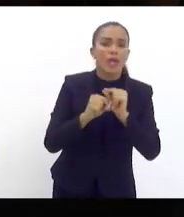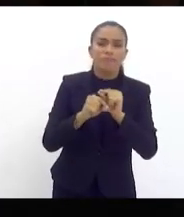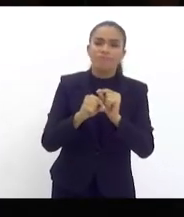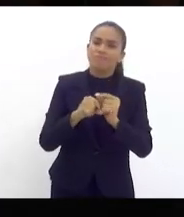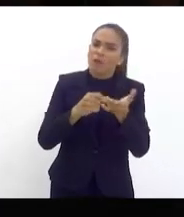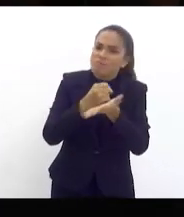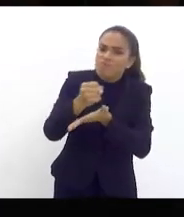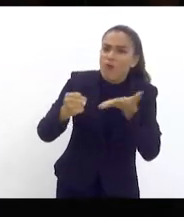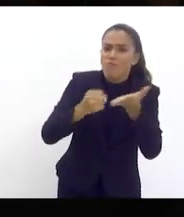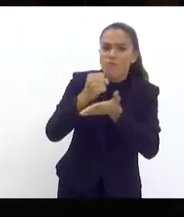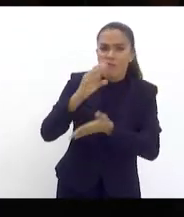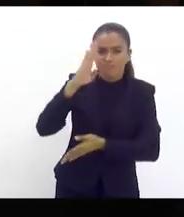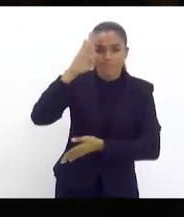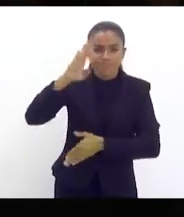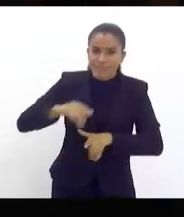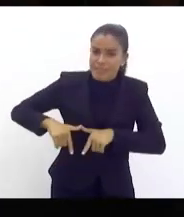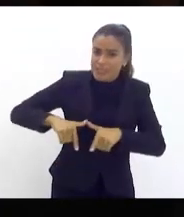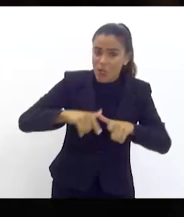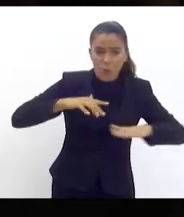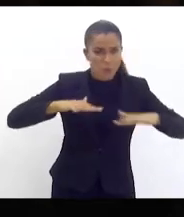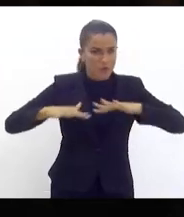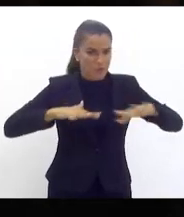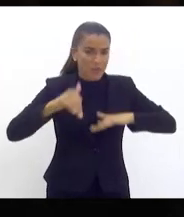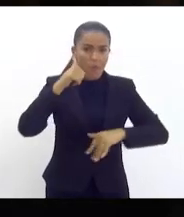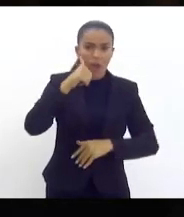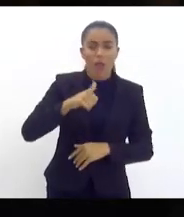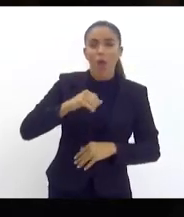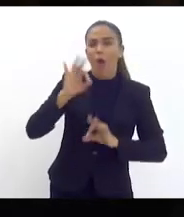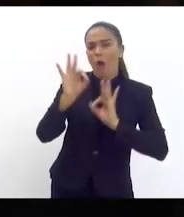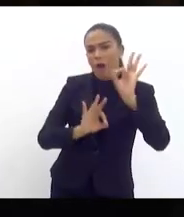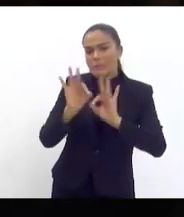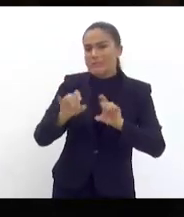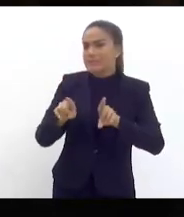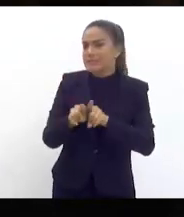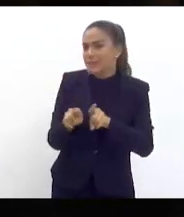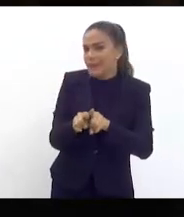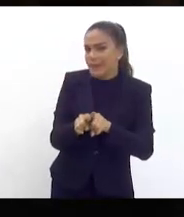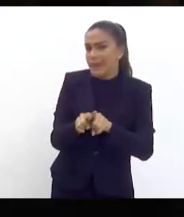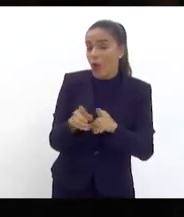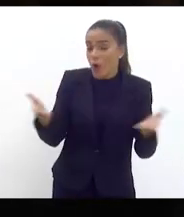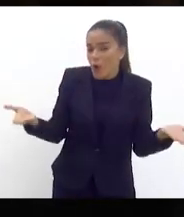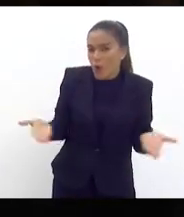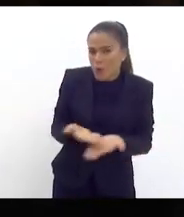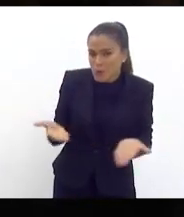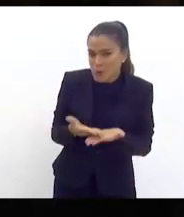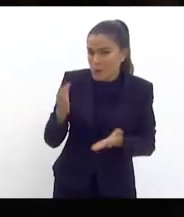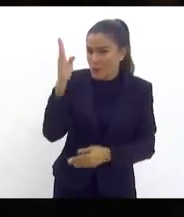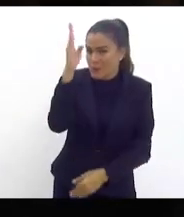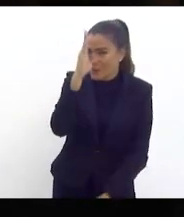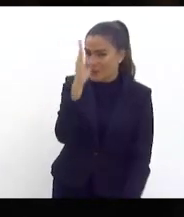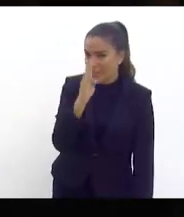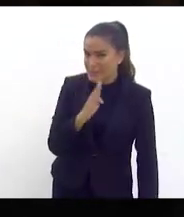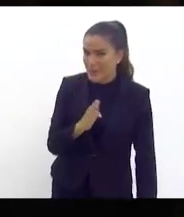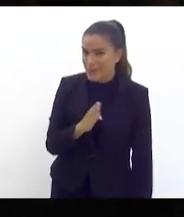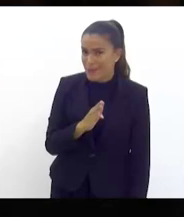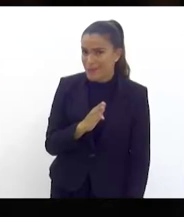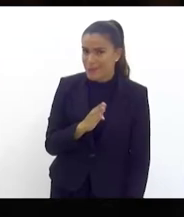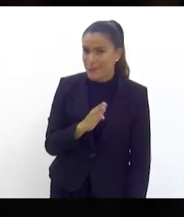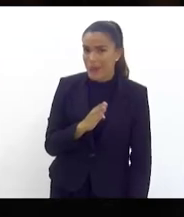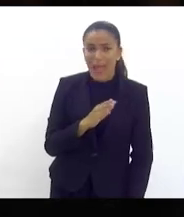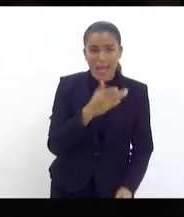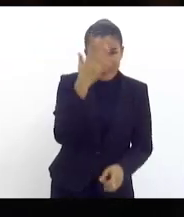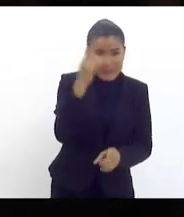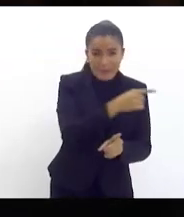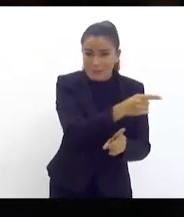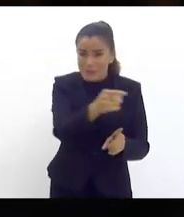fundamental iniciativa do movimento de mulheres organizado também, porque hoje, no Brasil, aqueles que